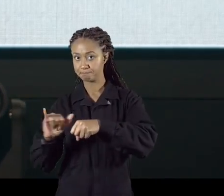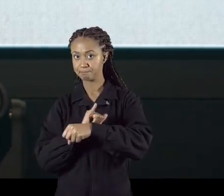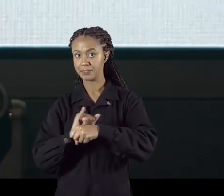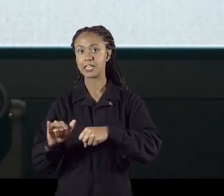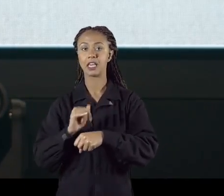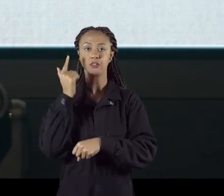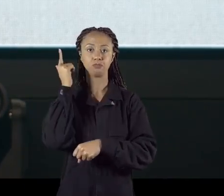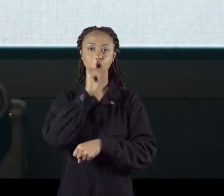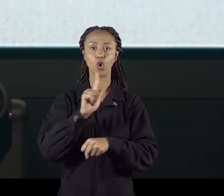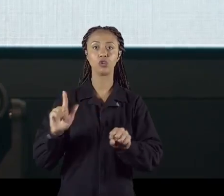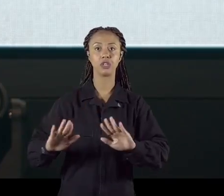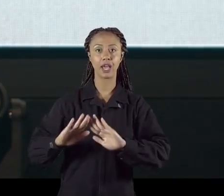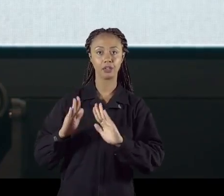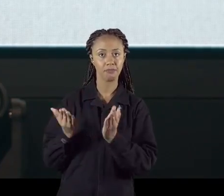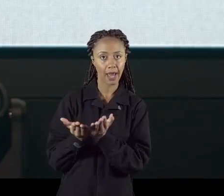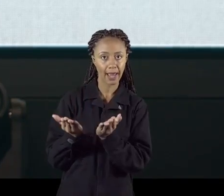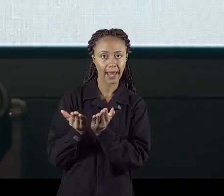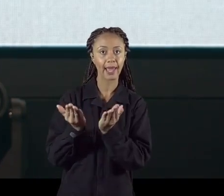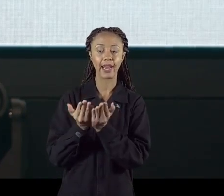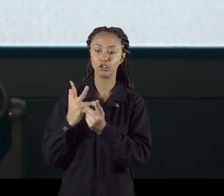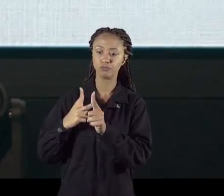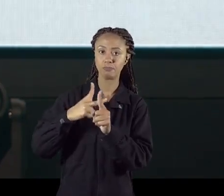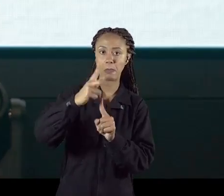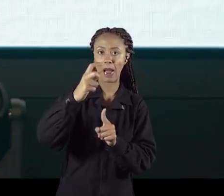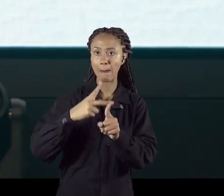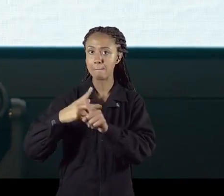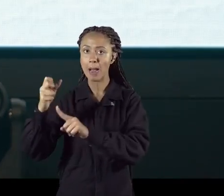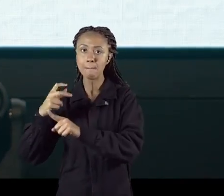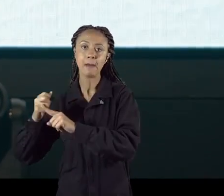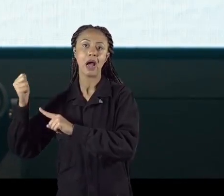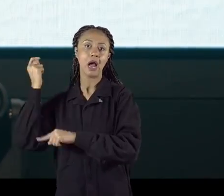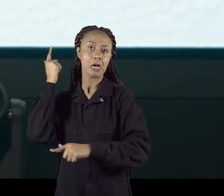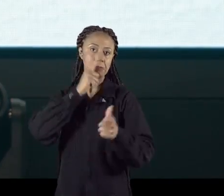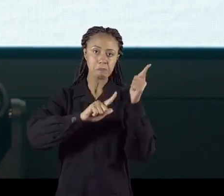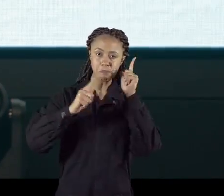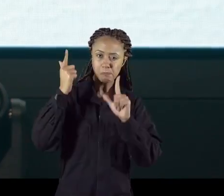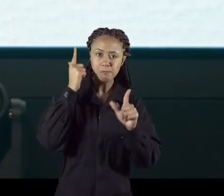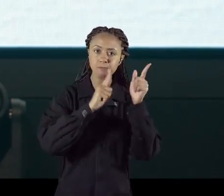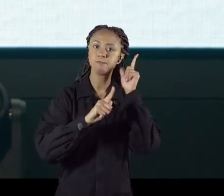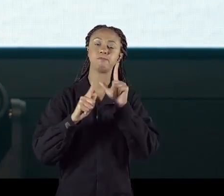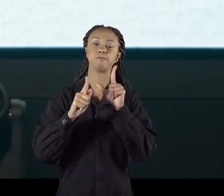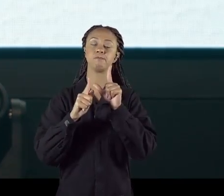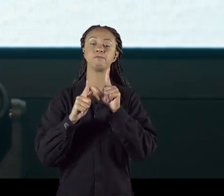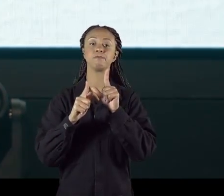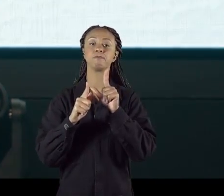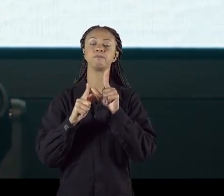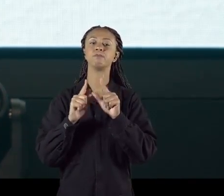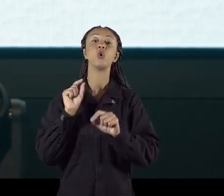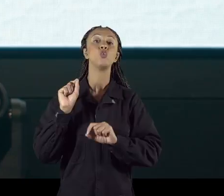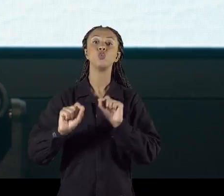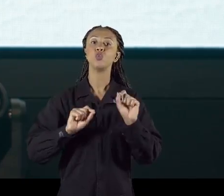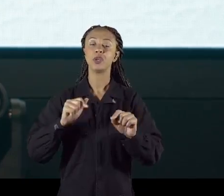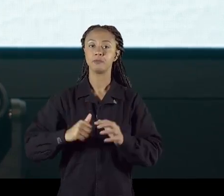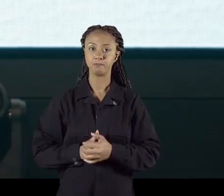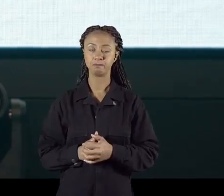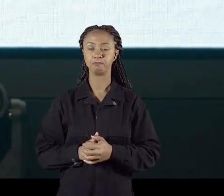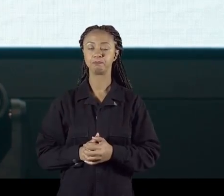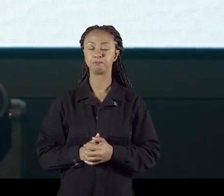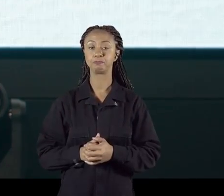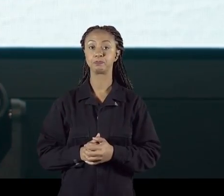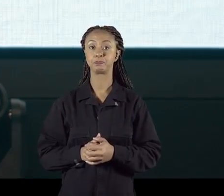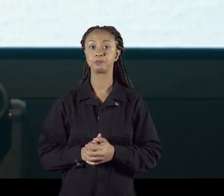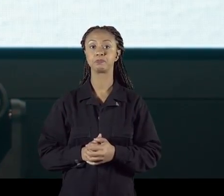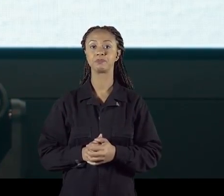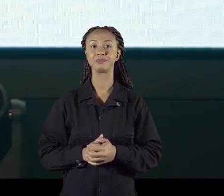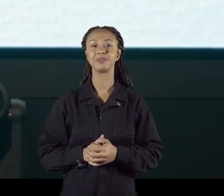e para uma igreja ser vencedora para que tenhamos uma glória eterna é que